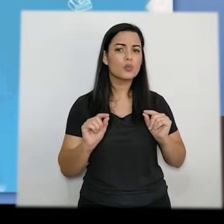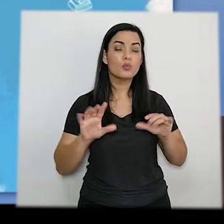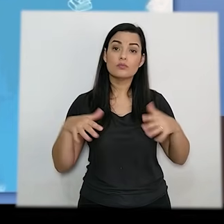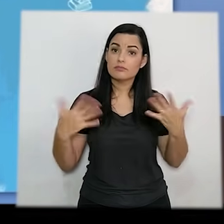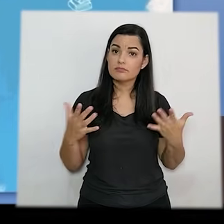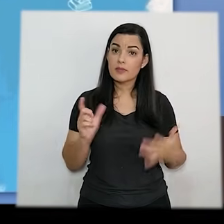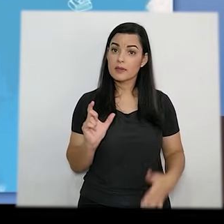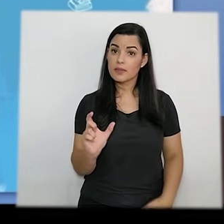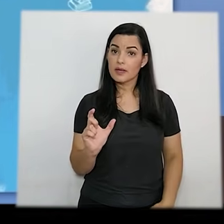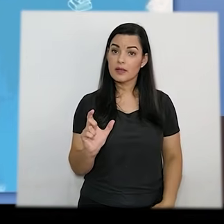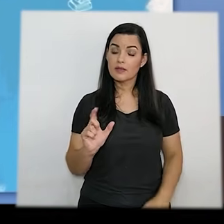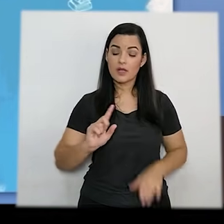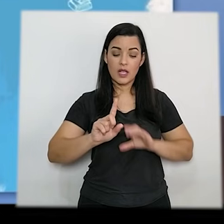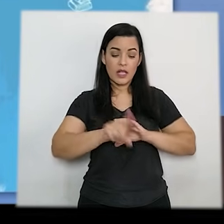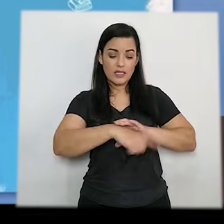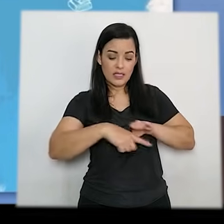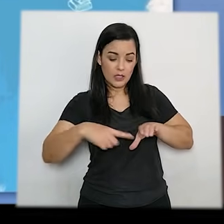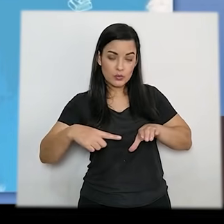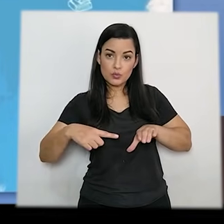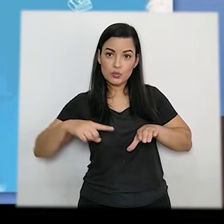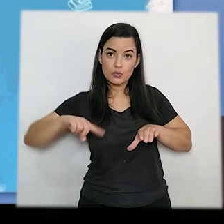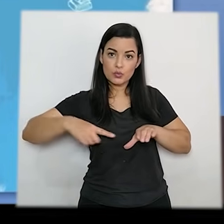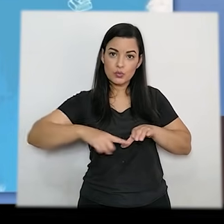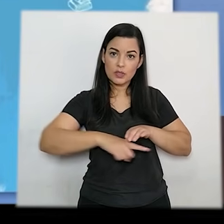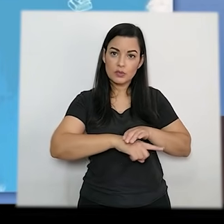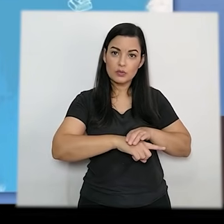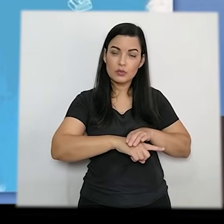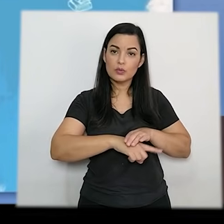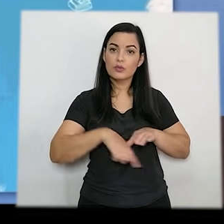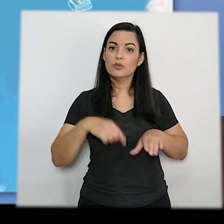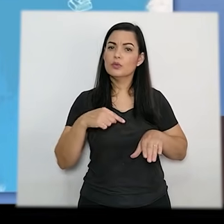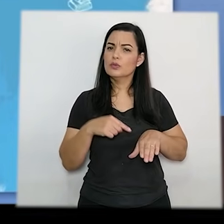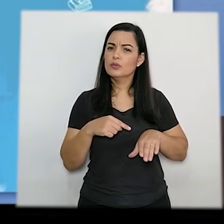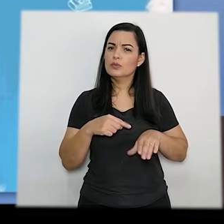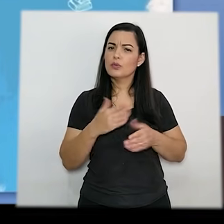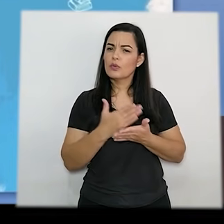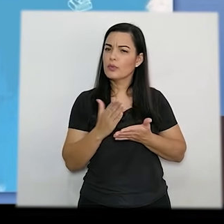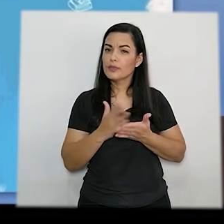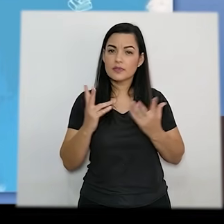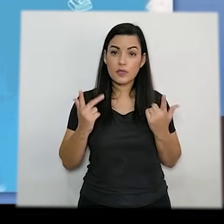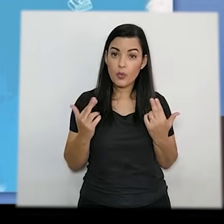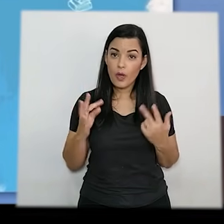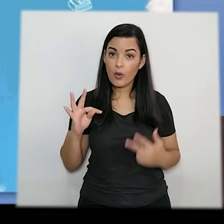começa com a mesma sílaba de tamanduá? Vamos ver.